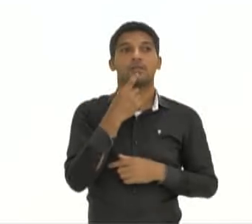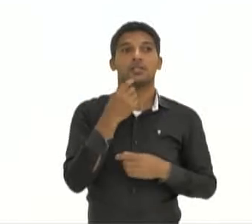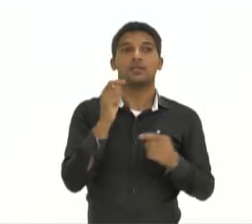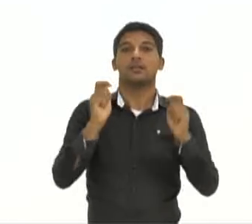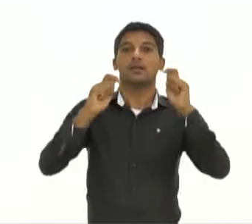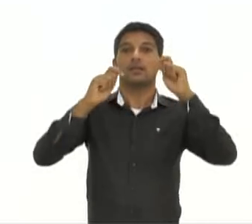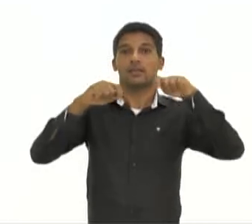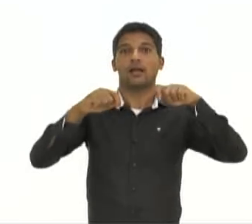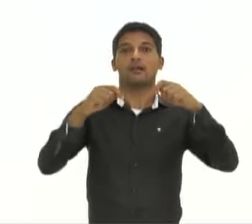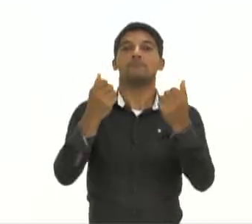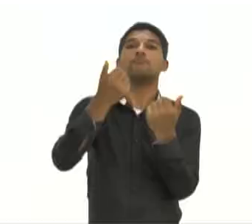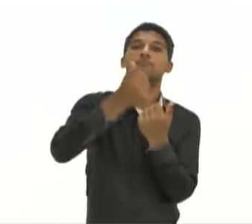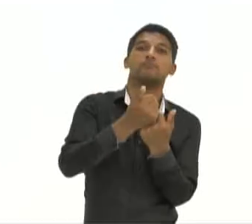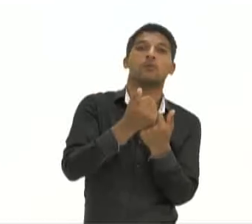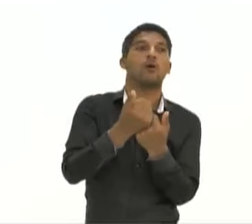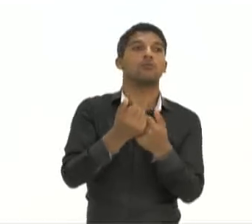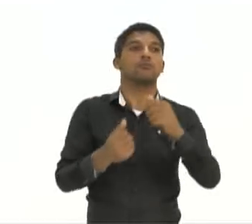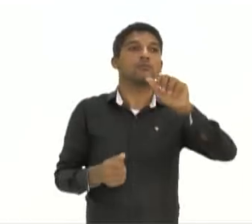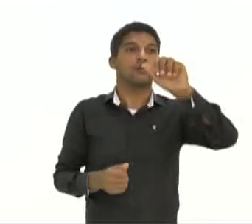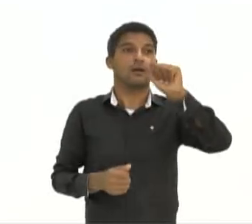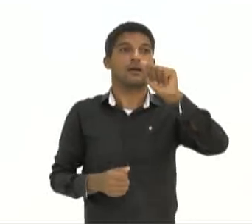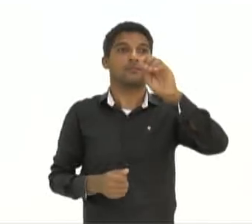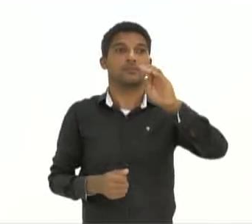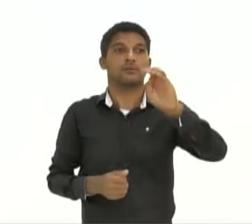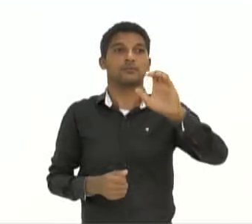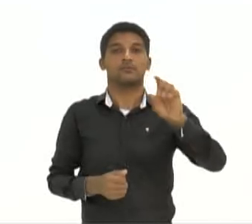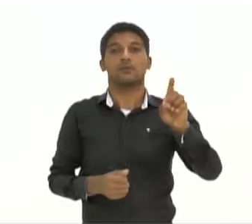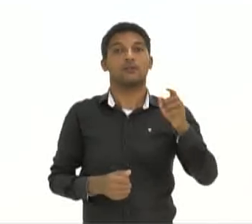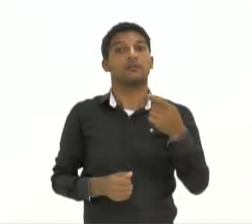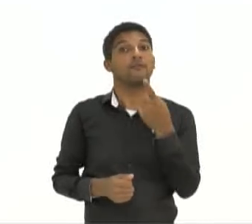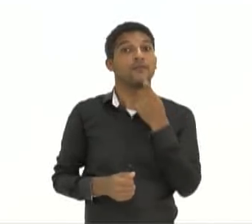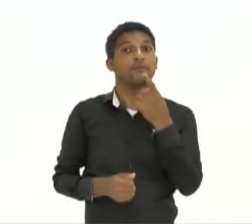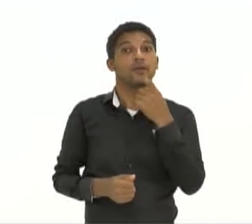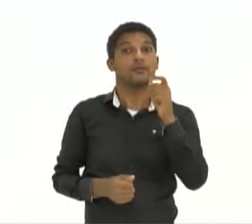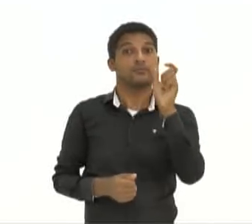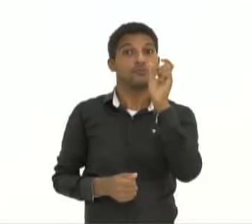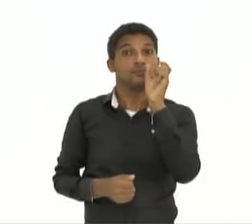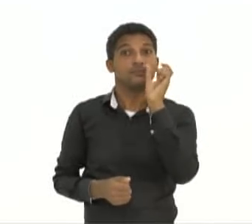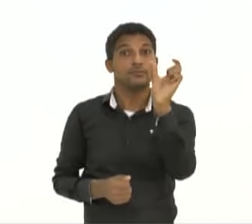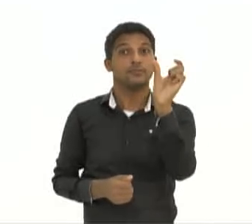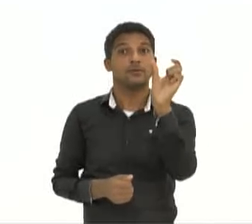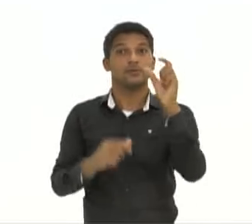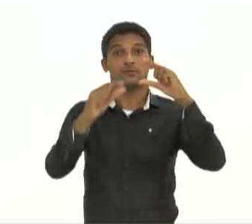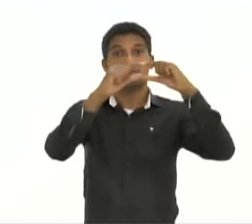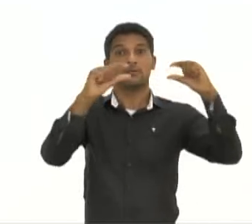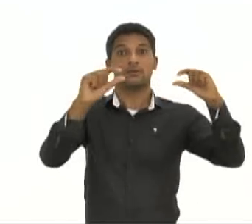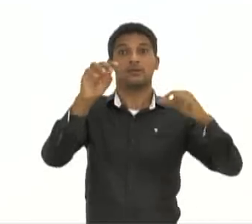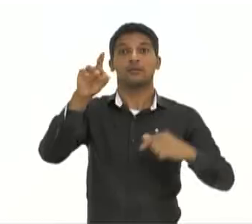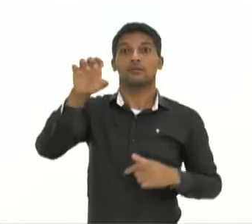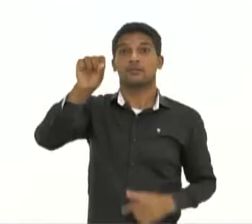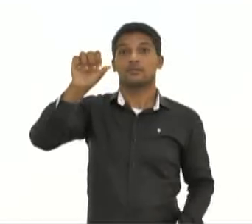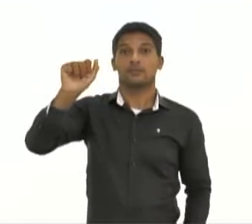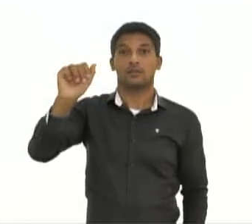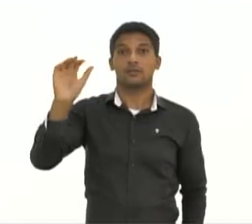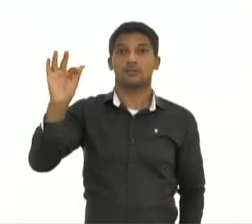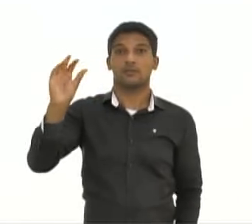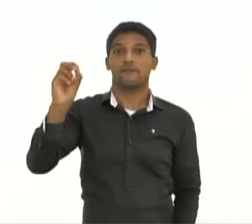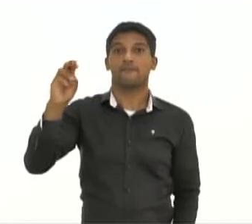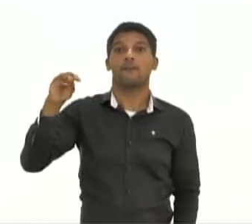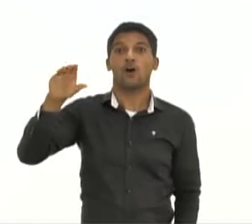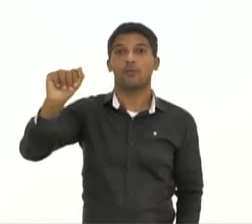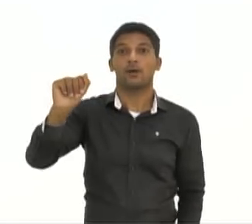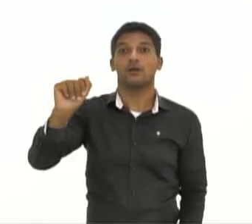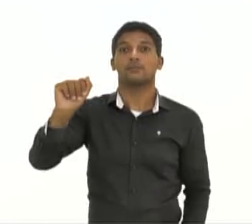assim, ó, dessa forma, vejam que está grafada em vermelho, está sublinhada, né, essa expressão. Dessa forma, estando dentro do